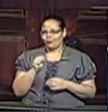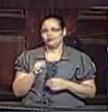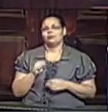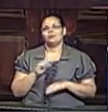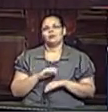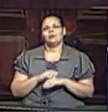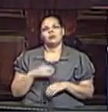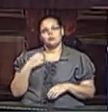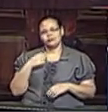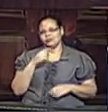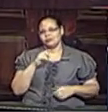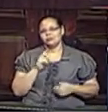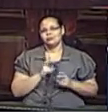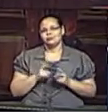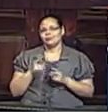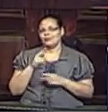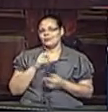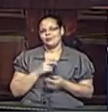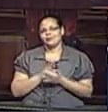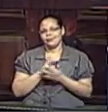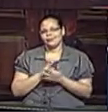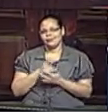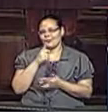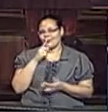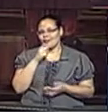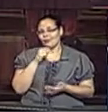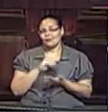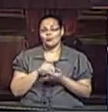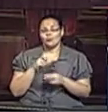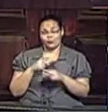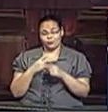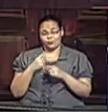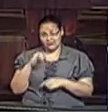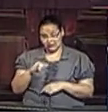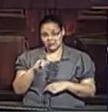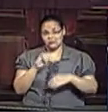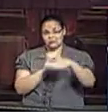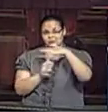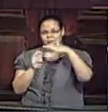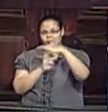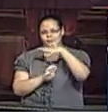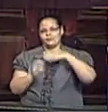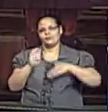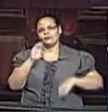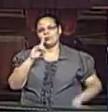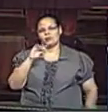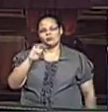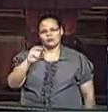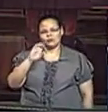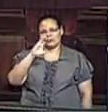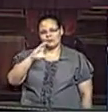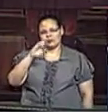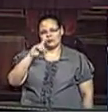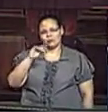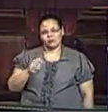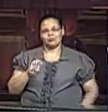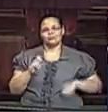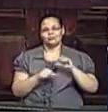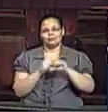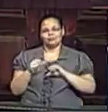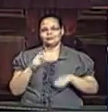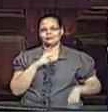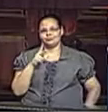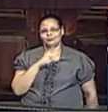for consumado a privatização da SEDAI, porque a SEDAI tem um conceito social.